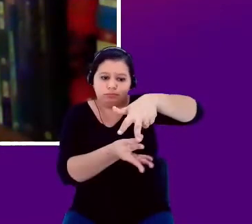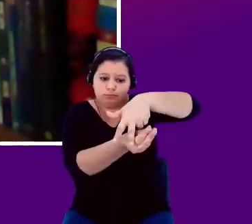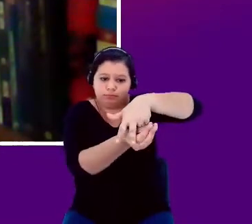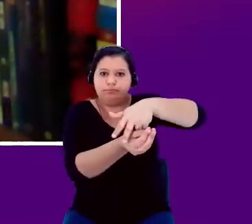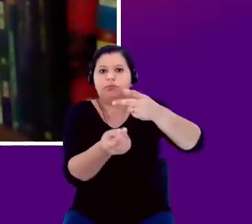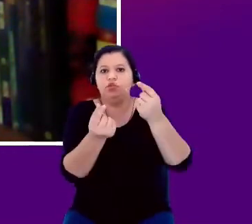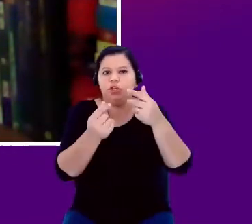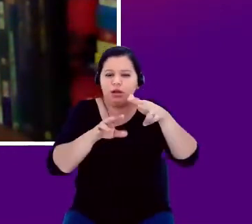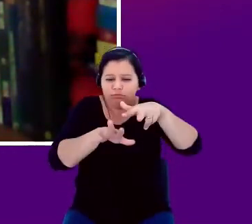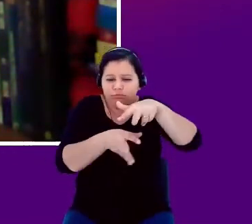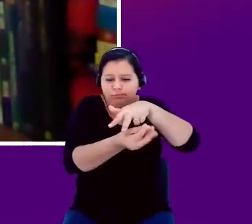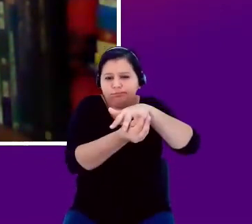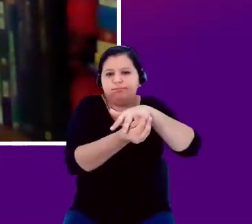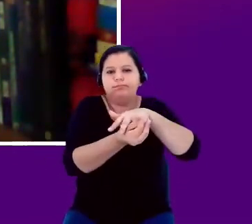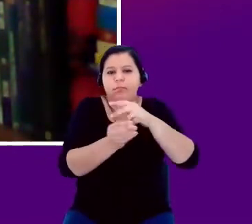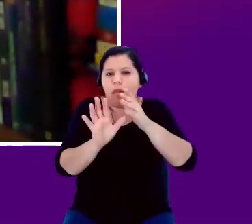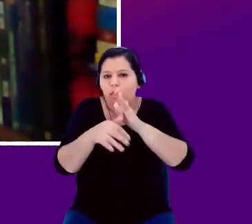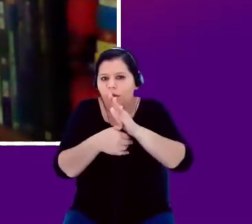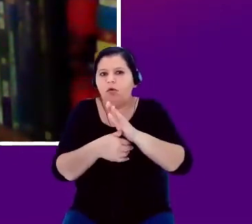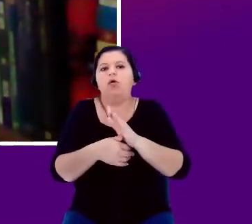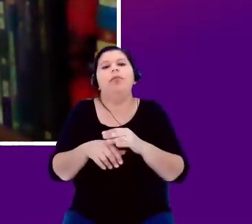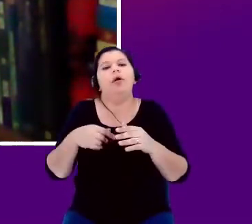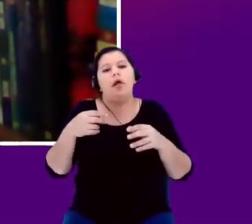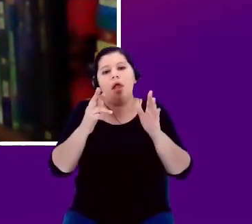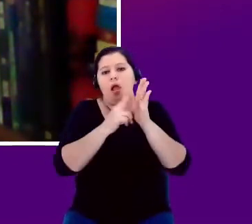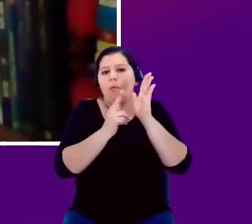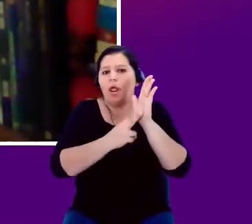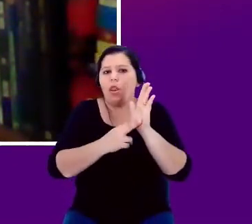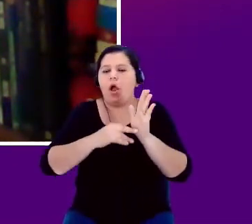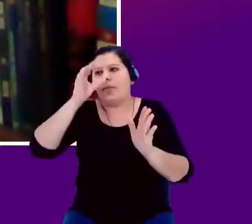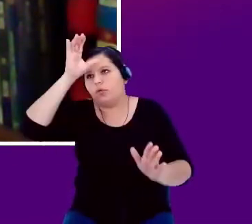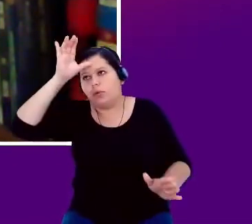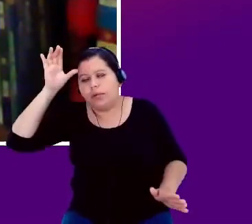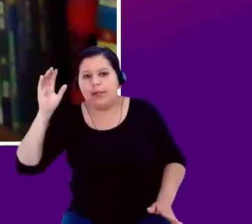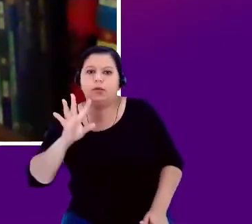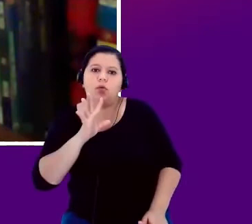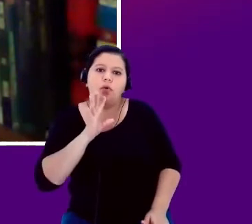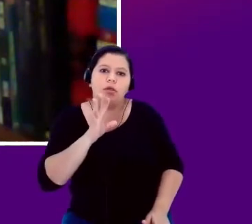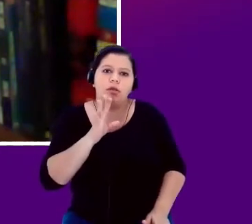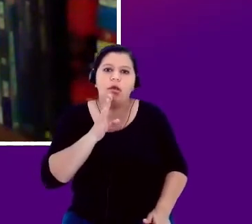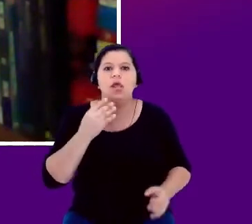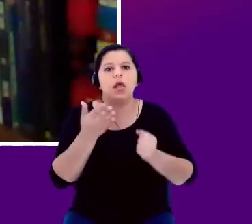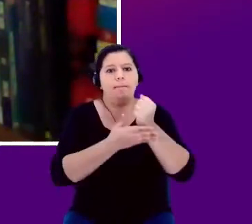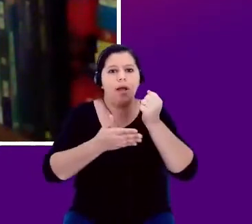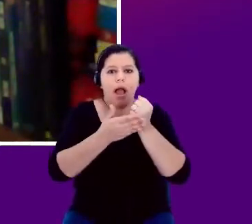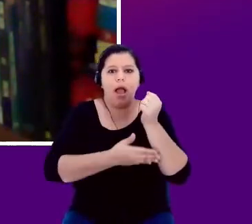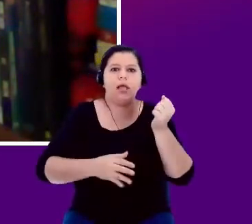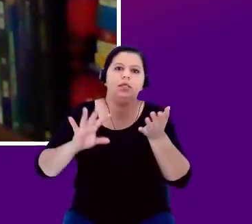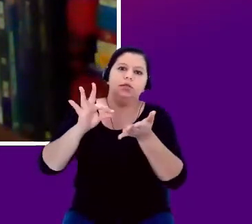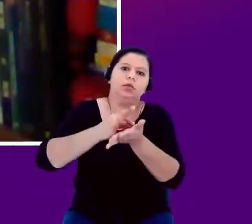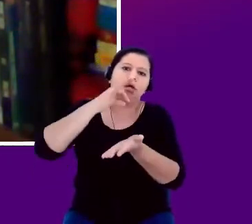calcada no conhecimento do cliente, na base cadastral. Então, já tem uma